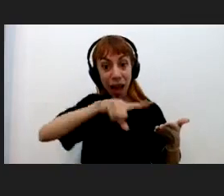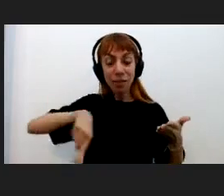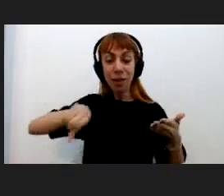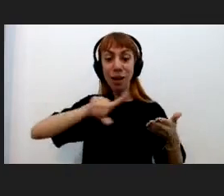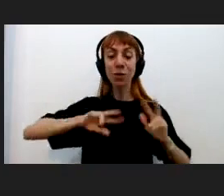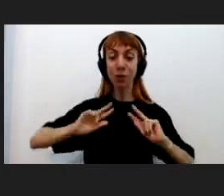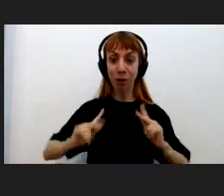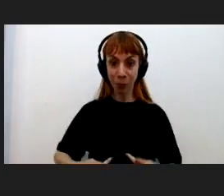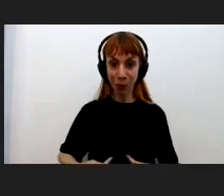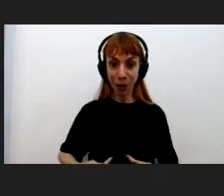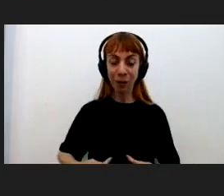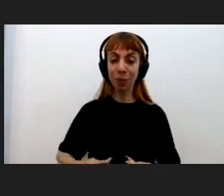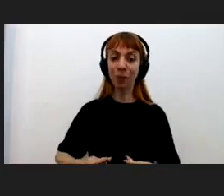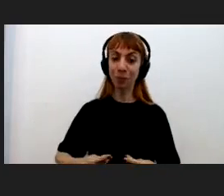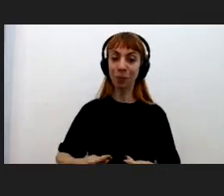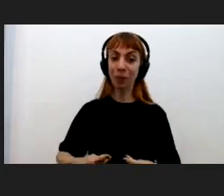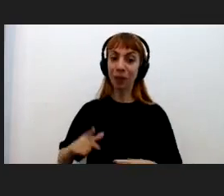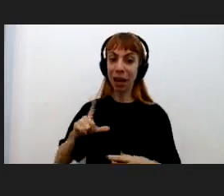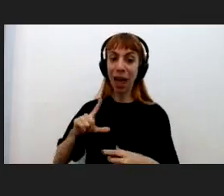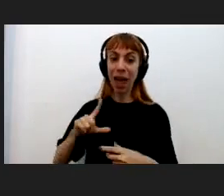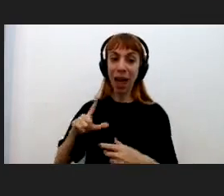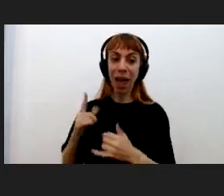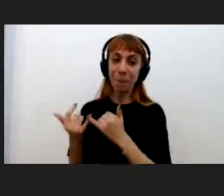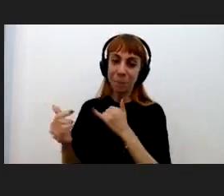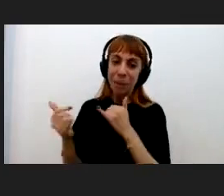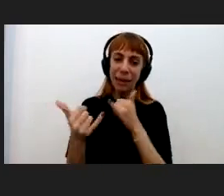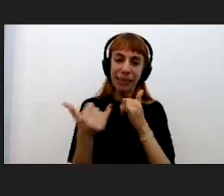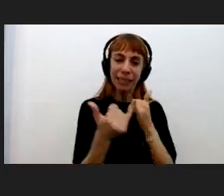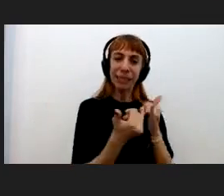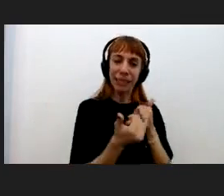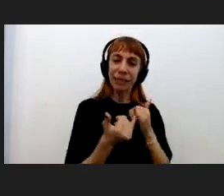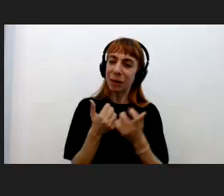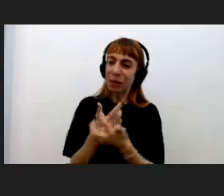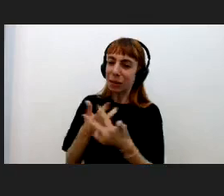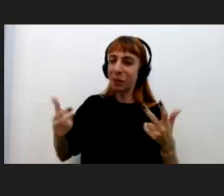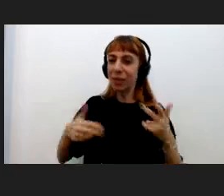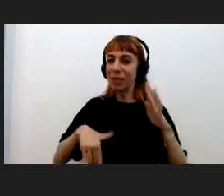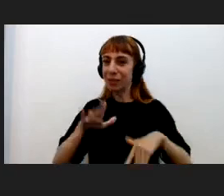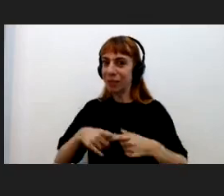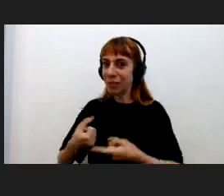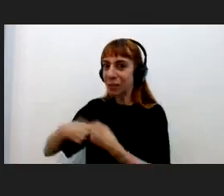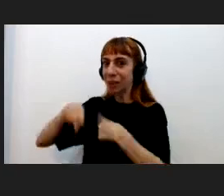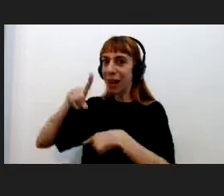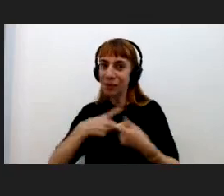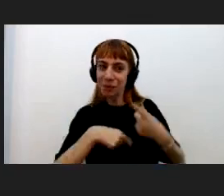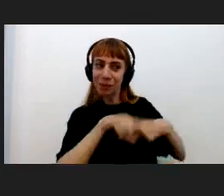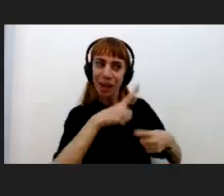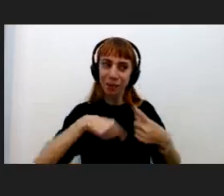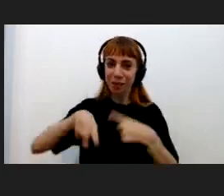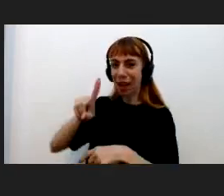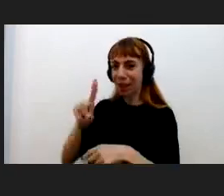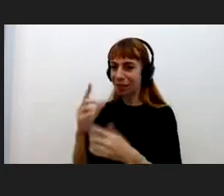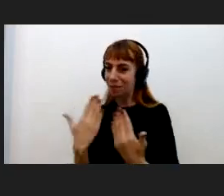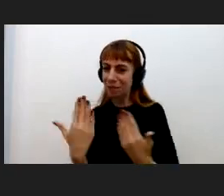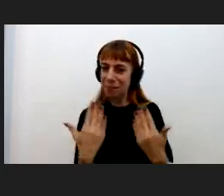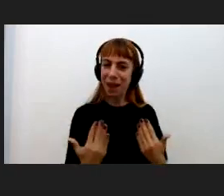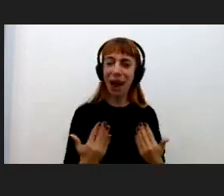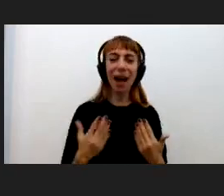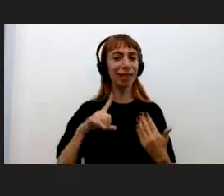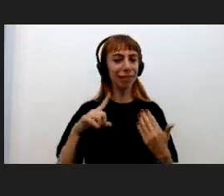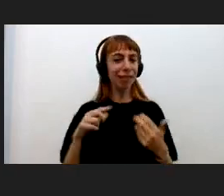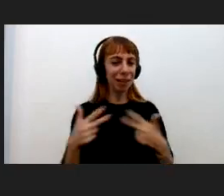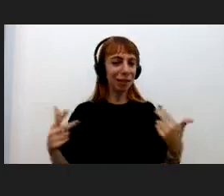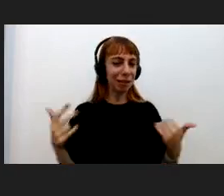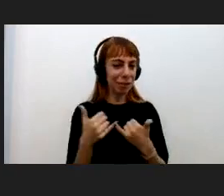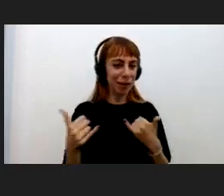nossos sucessos, né? Nas nossas benfeitorias. A gente, enfim, a gente